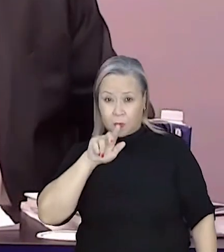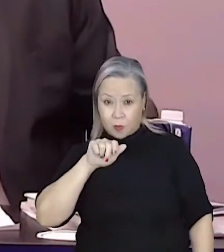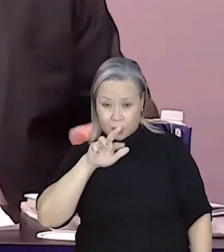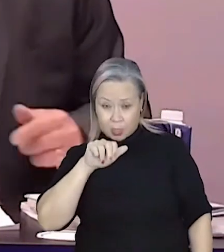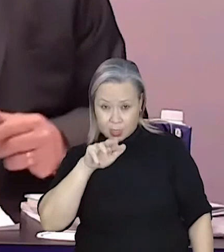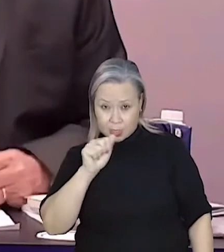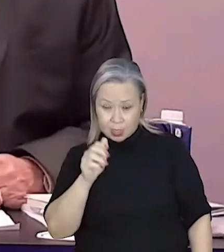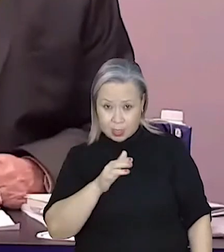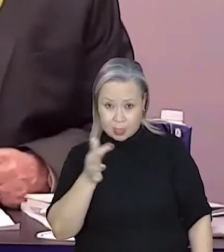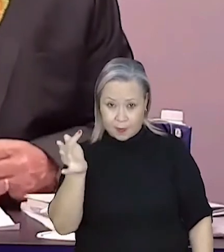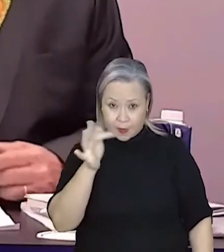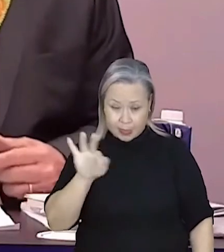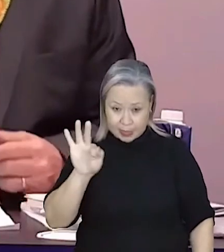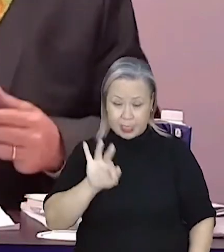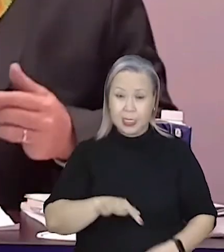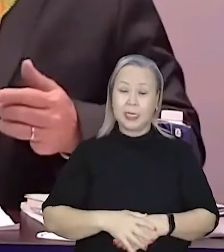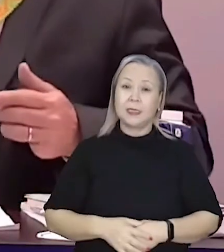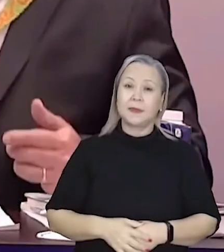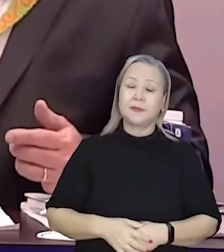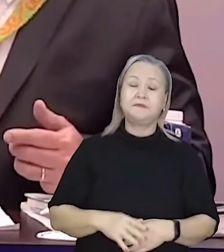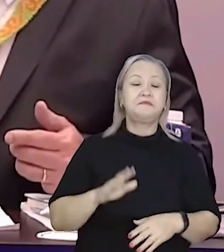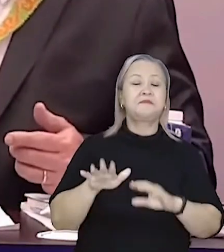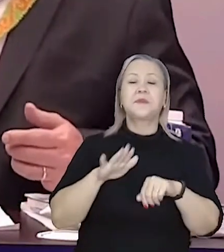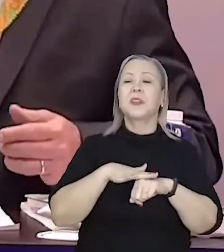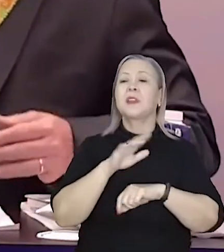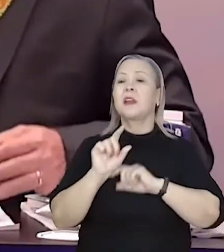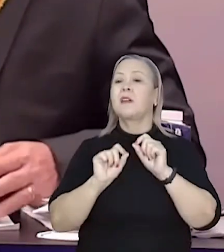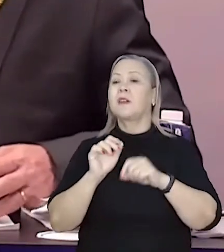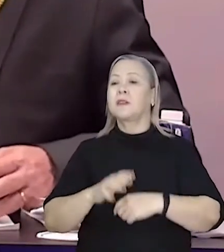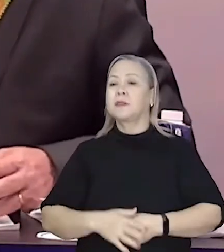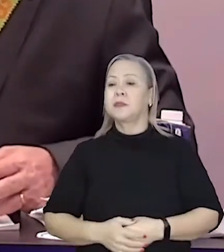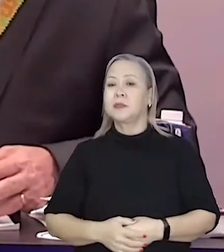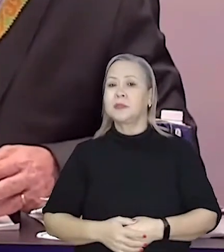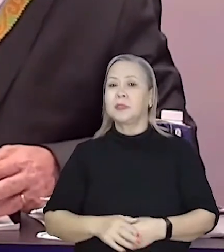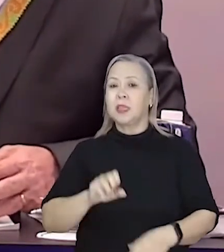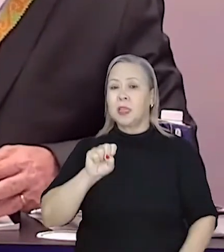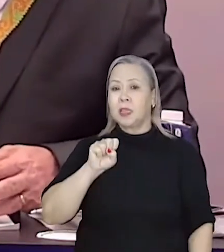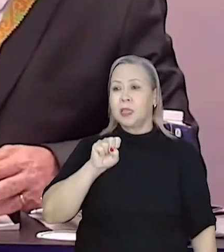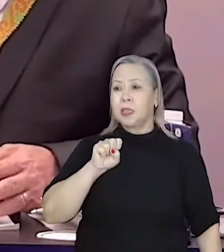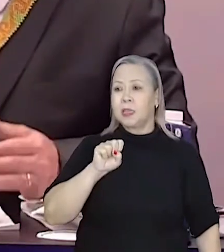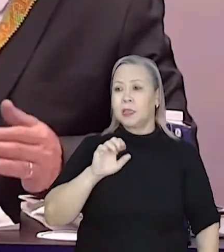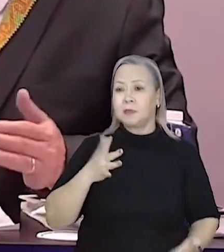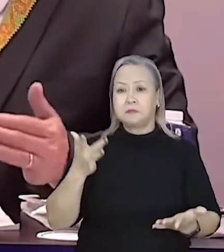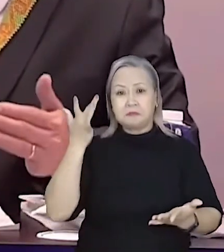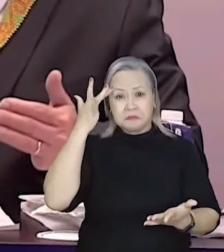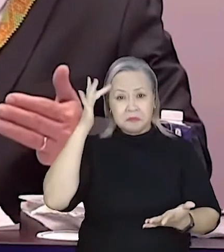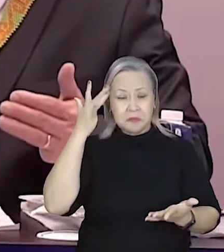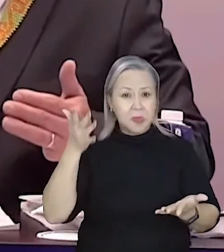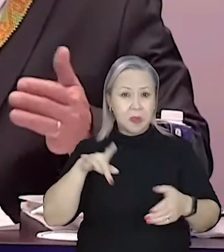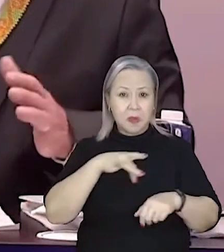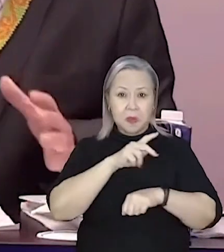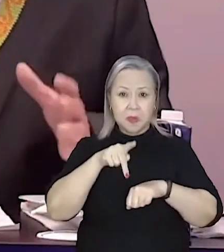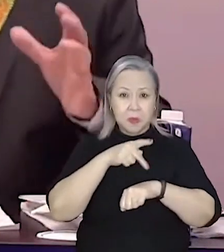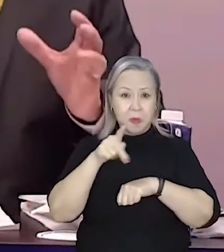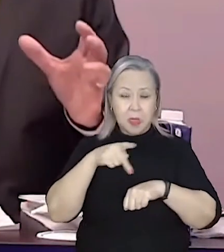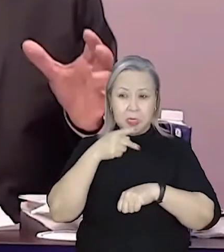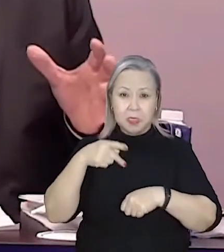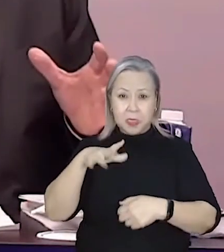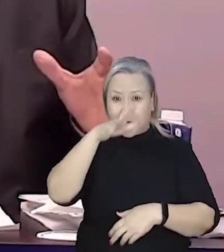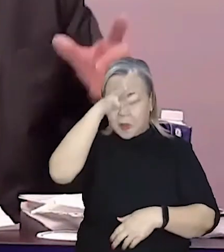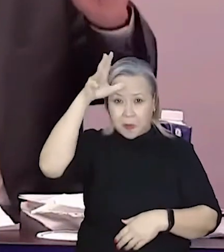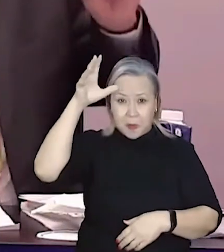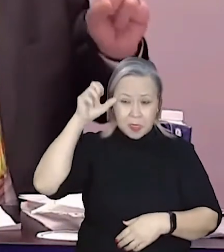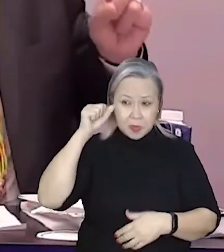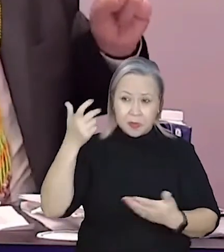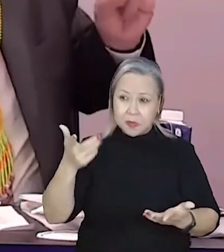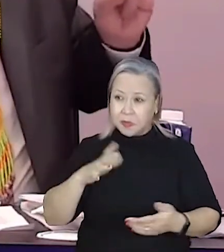a Guiana, sabe? E o que mais? Suriname, Guiana. Não, eu não sei quais os países que fazem parte da Amazônia, eu sei que esses grandes